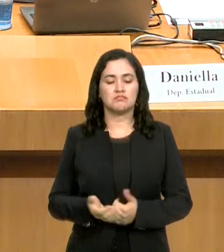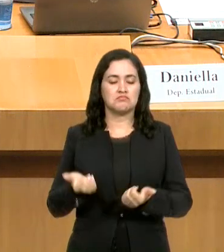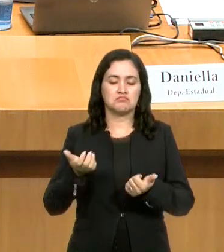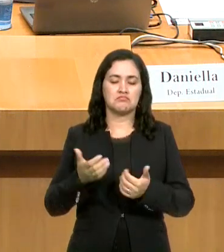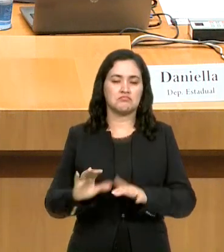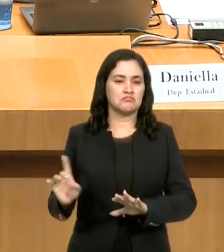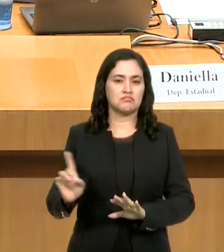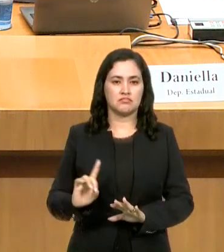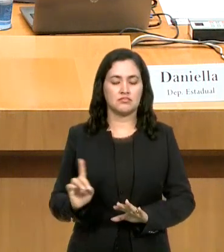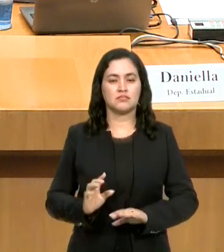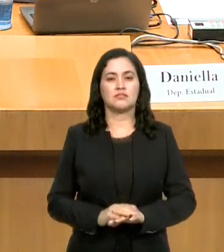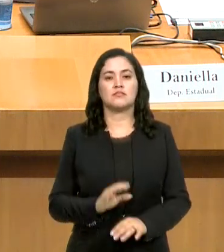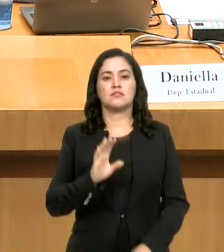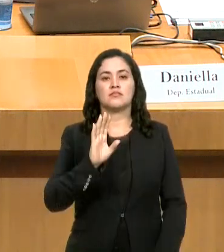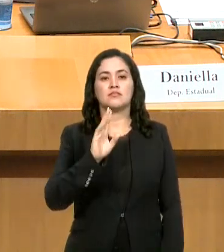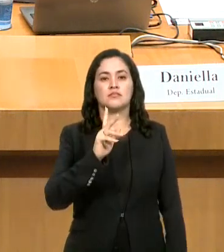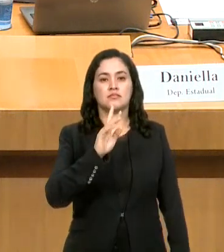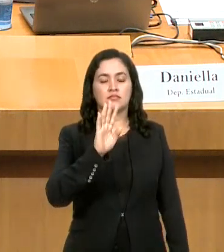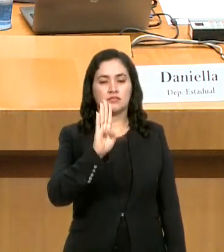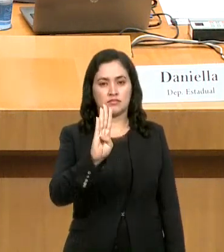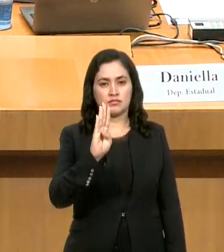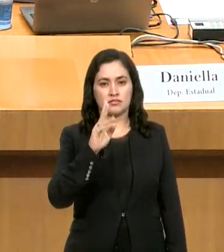Parlamentar Juntos pelo Maranhão.